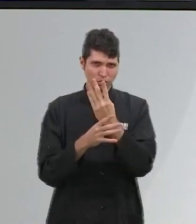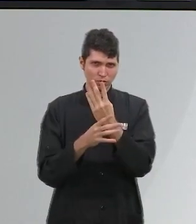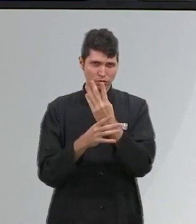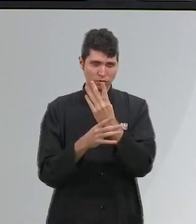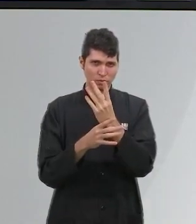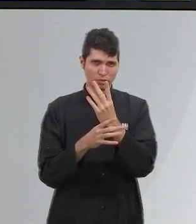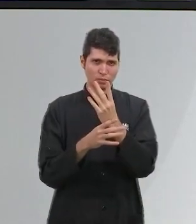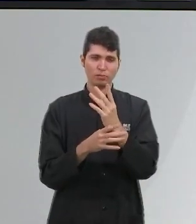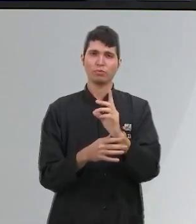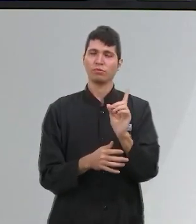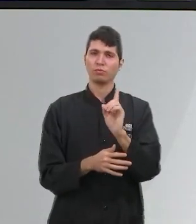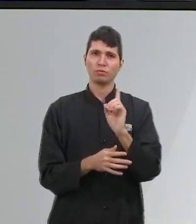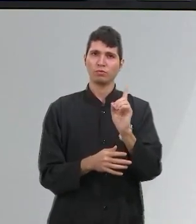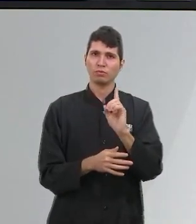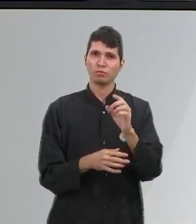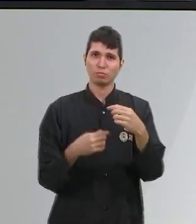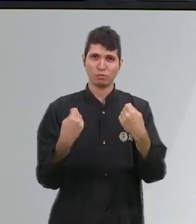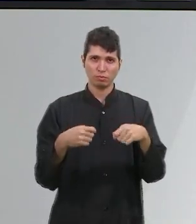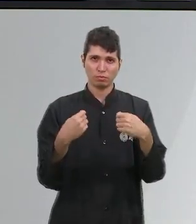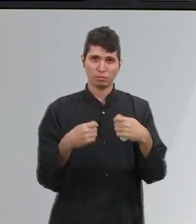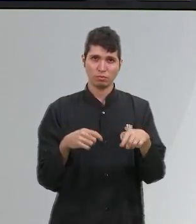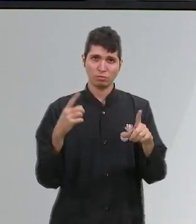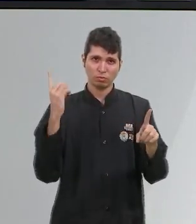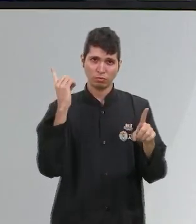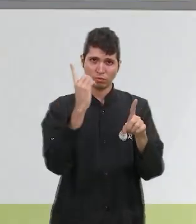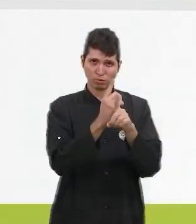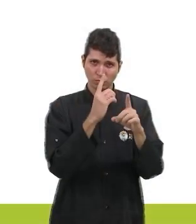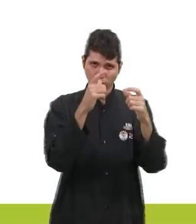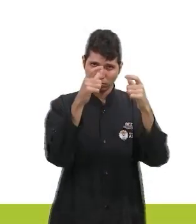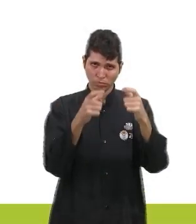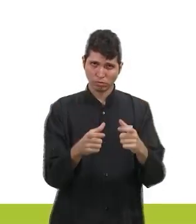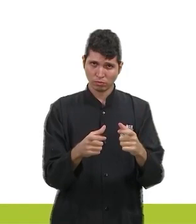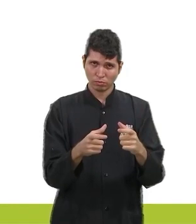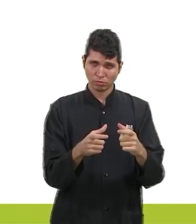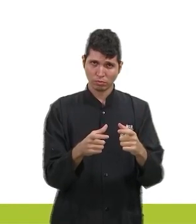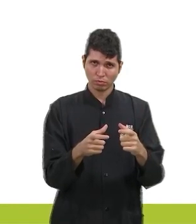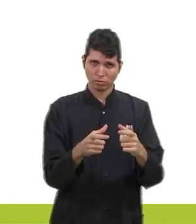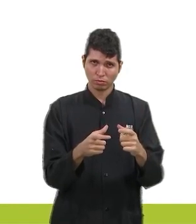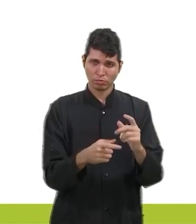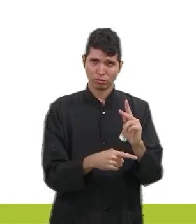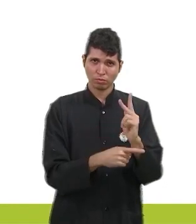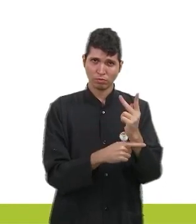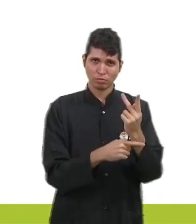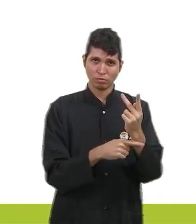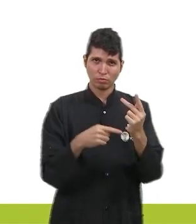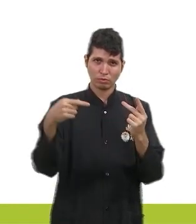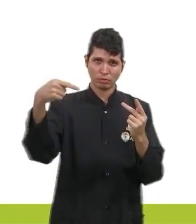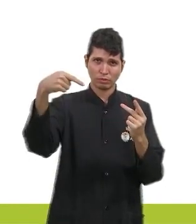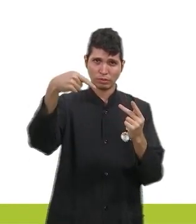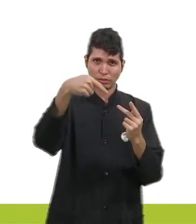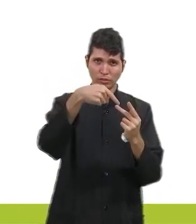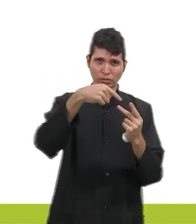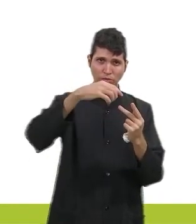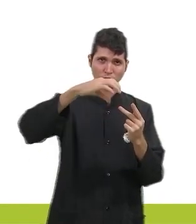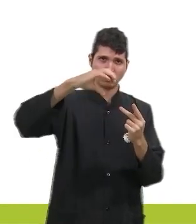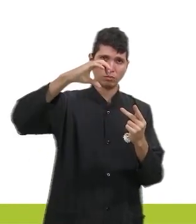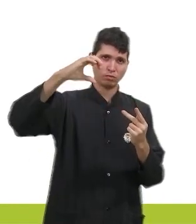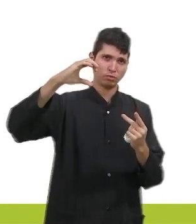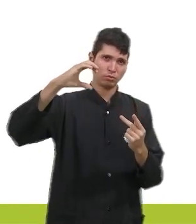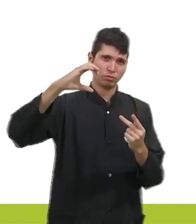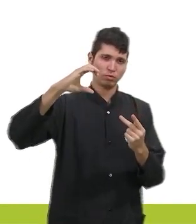a localização desse elemento químico. Esse oxigênio, ele está ligado a um carbono. Ele não